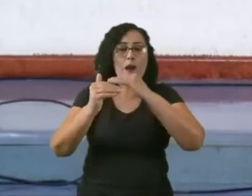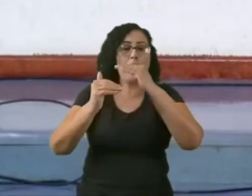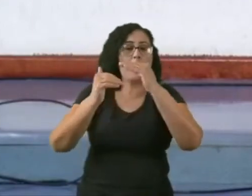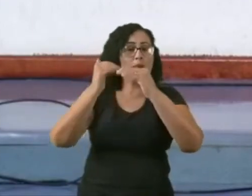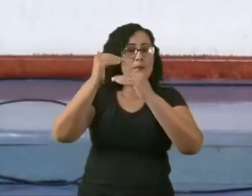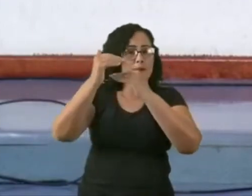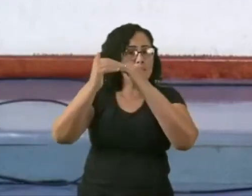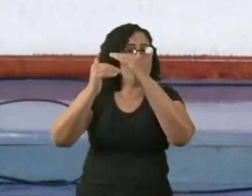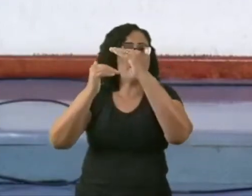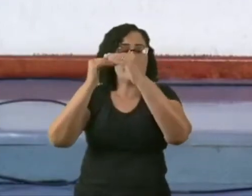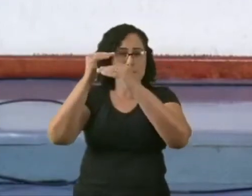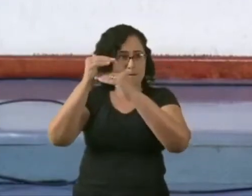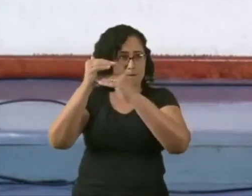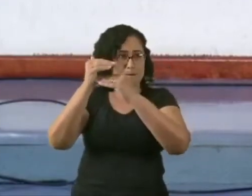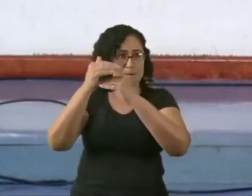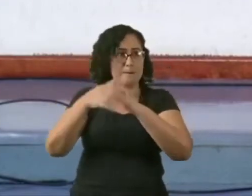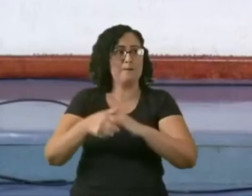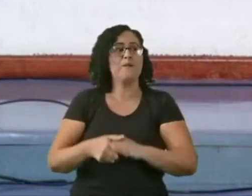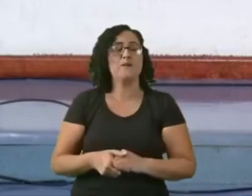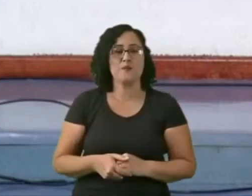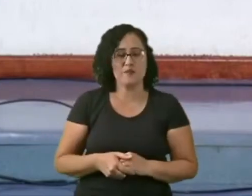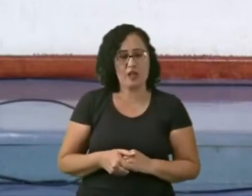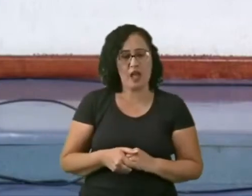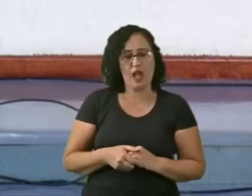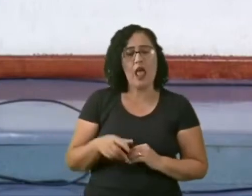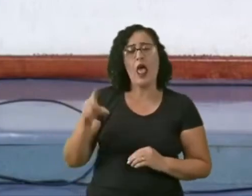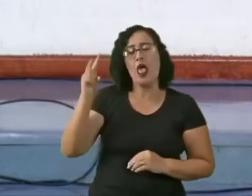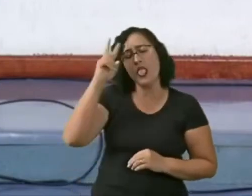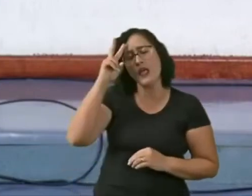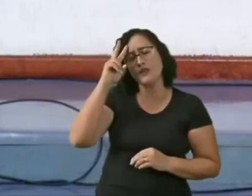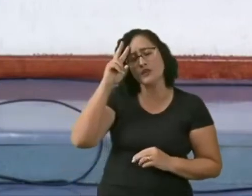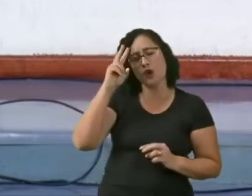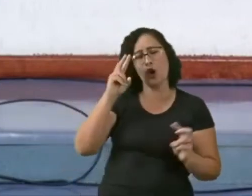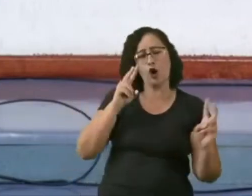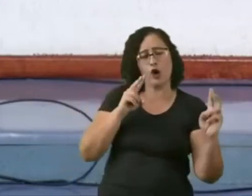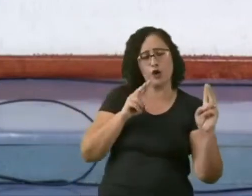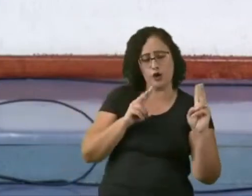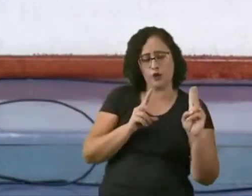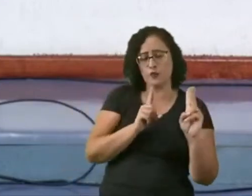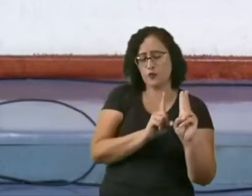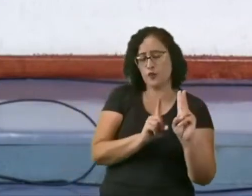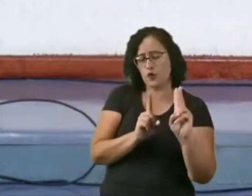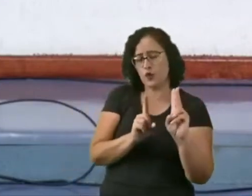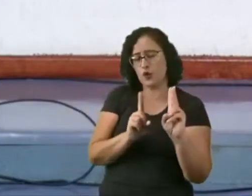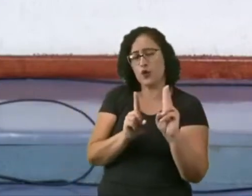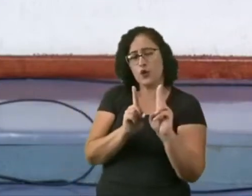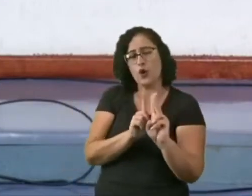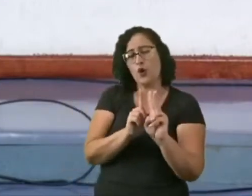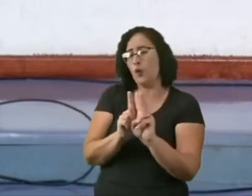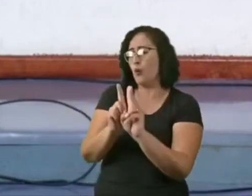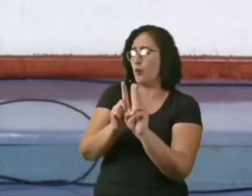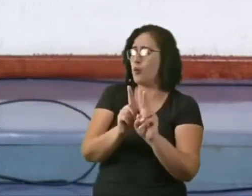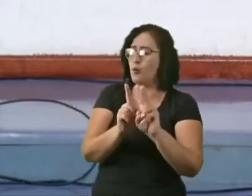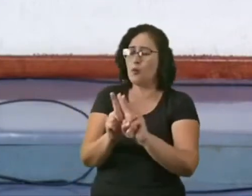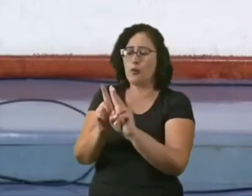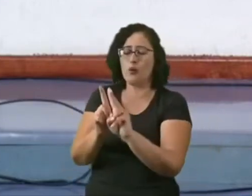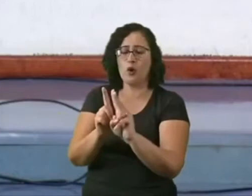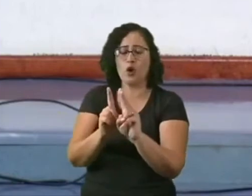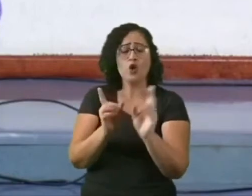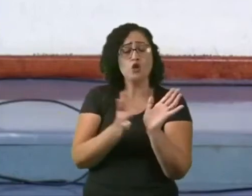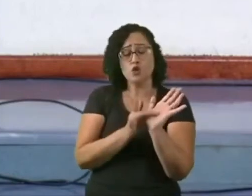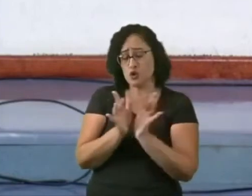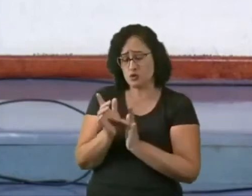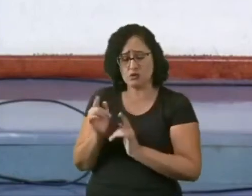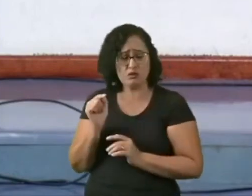pessoal, como vocês custam a entender, como vocês custam a compreender, como vocês demoram a